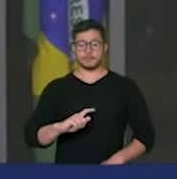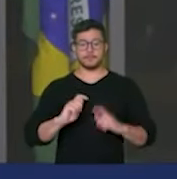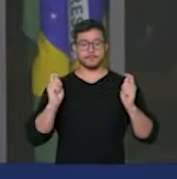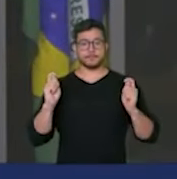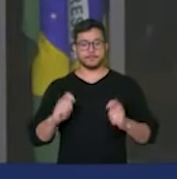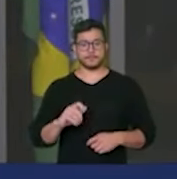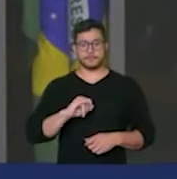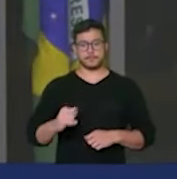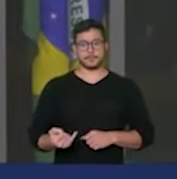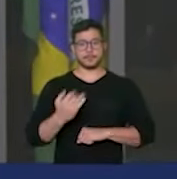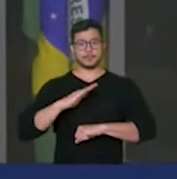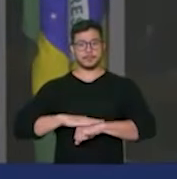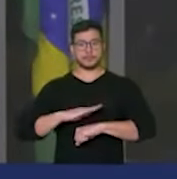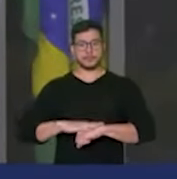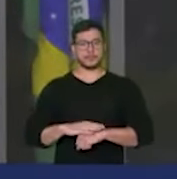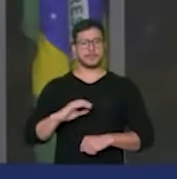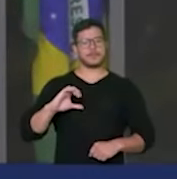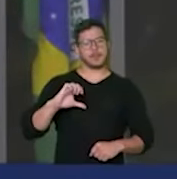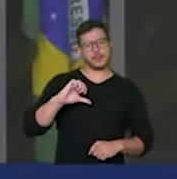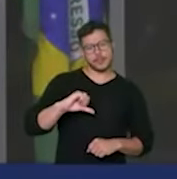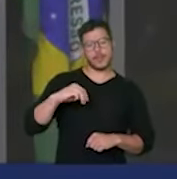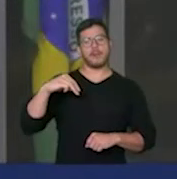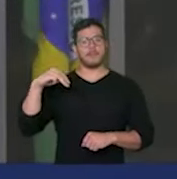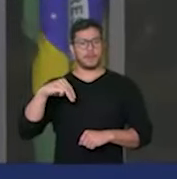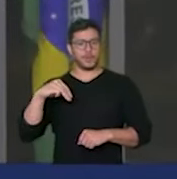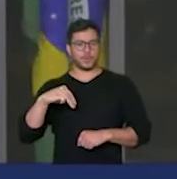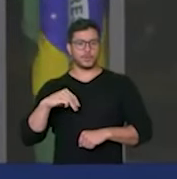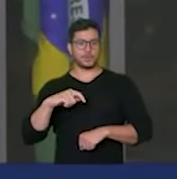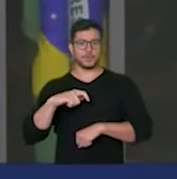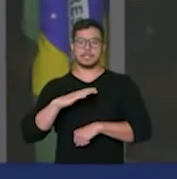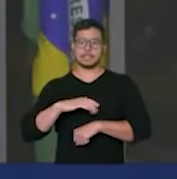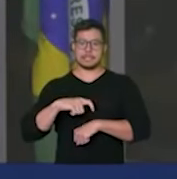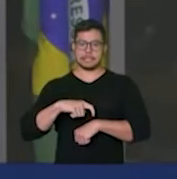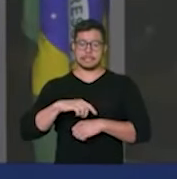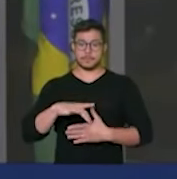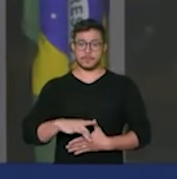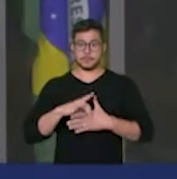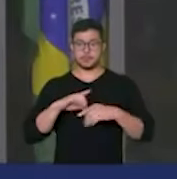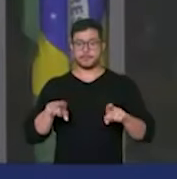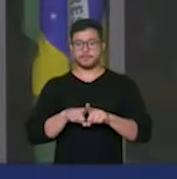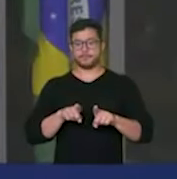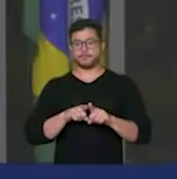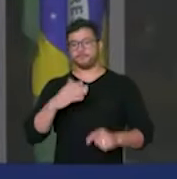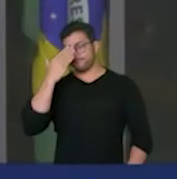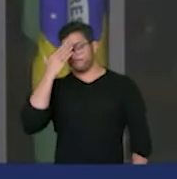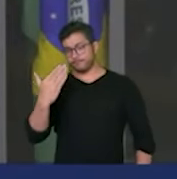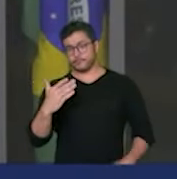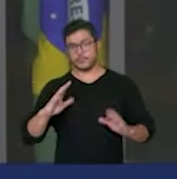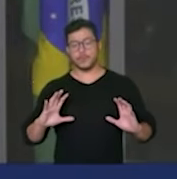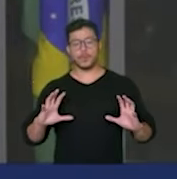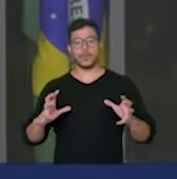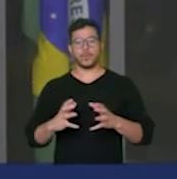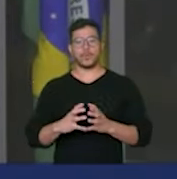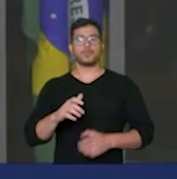oportunidade de ter usado os 10 minutos, 9 minutos de tempo de liderança. E, mais uma vez, agradecer a toda a minha equipe do Rio de